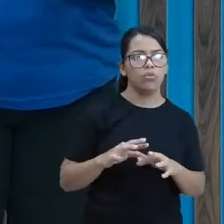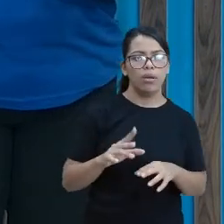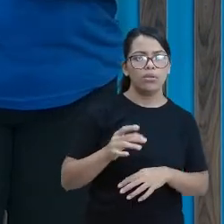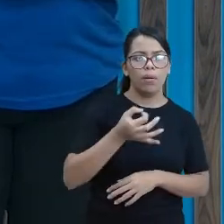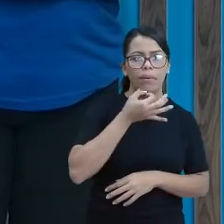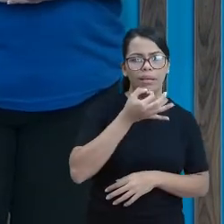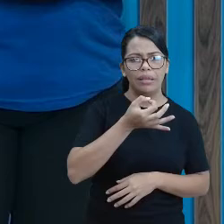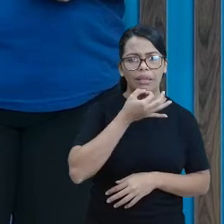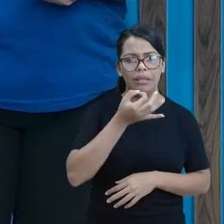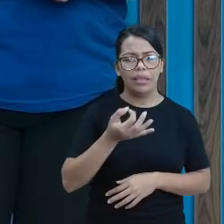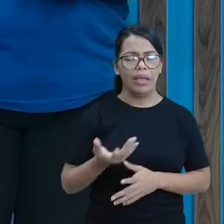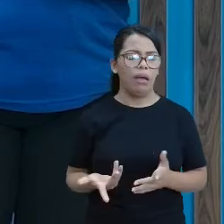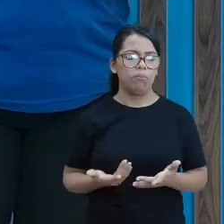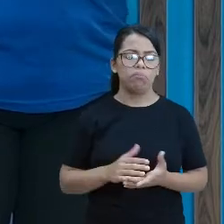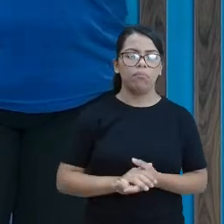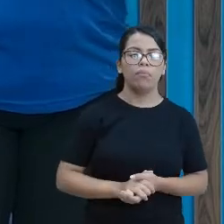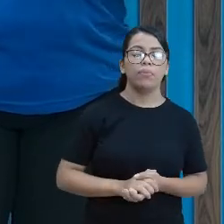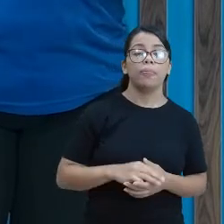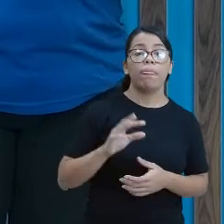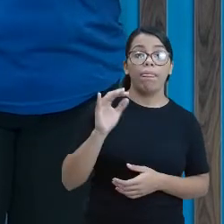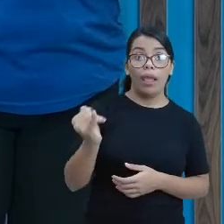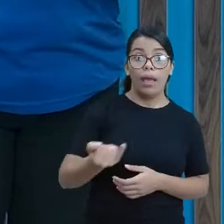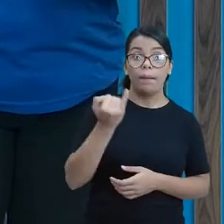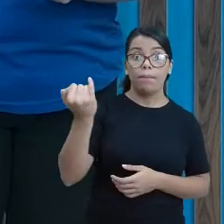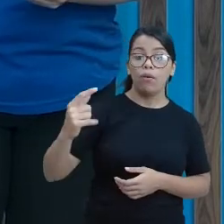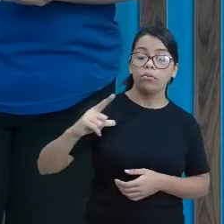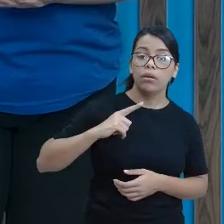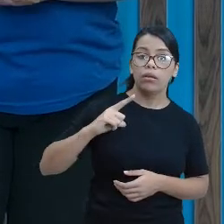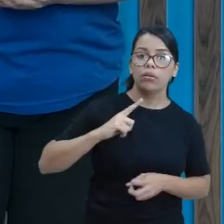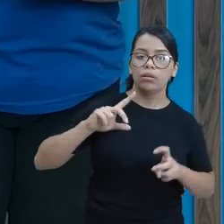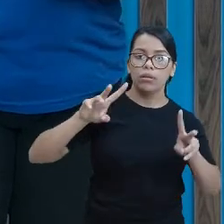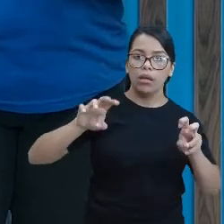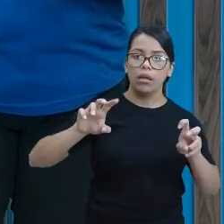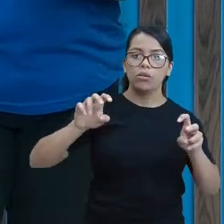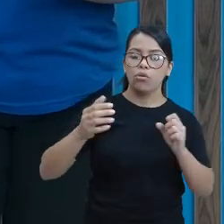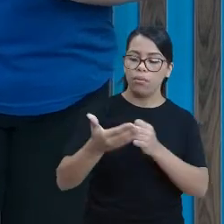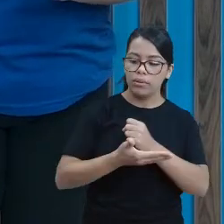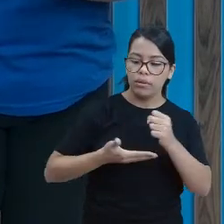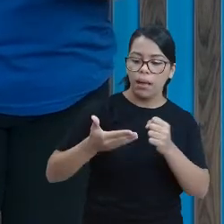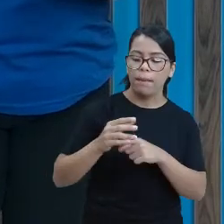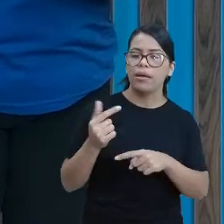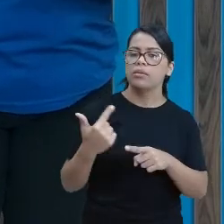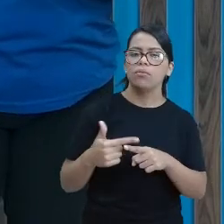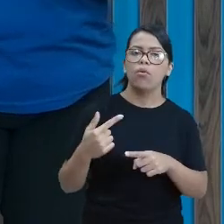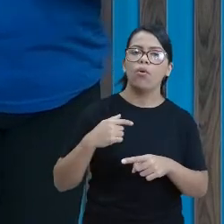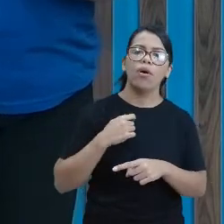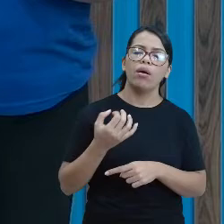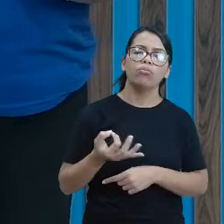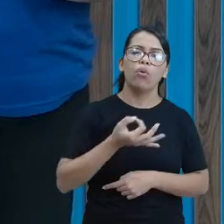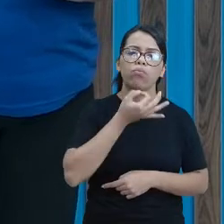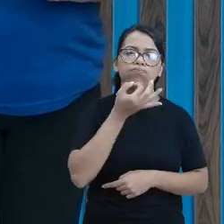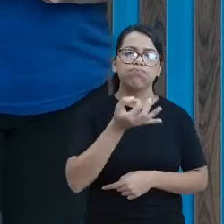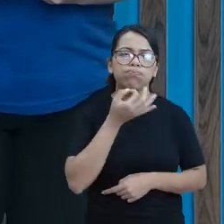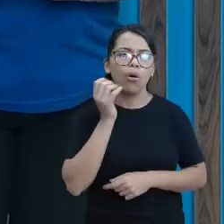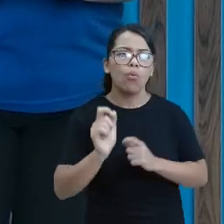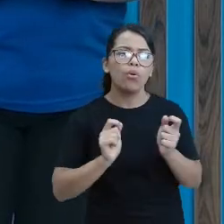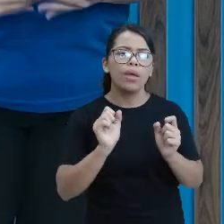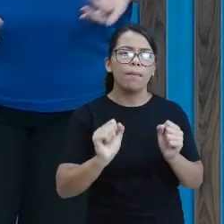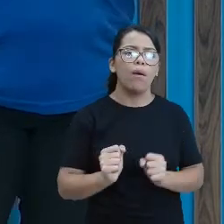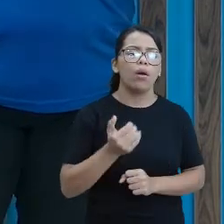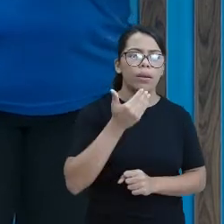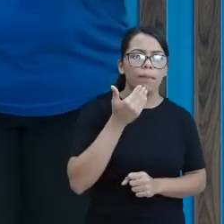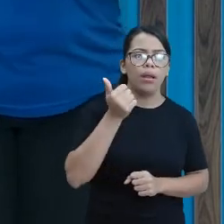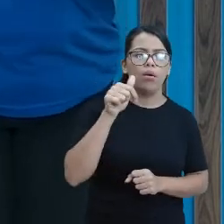criticar. É muito importante que a gente tenha essa questão da base ali, né? Por que eu estou criticando, né? E o que poderia ser melhorado